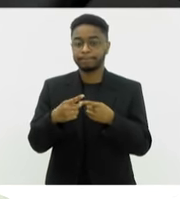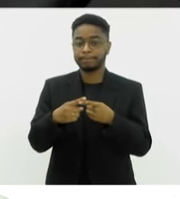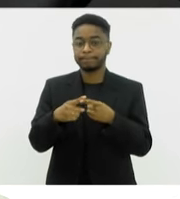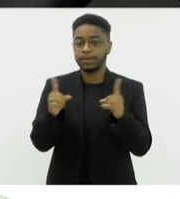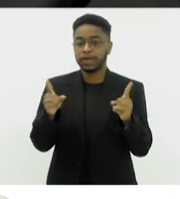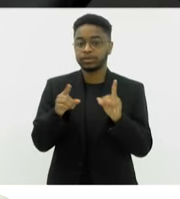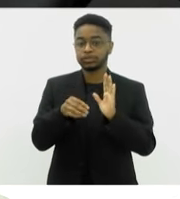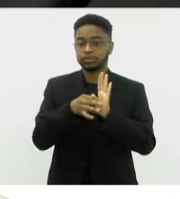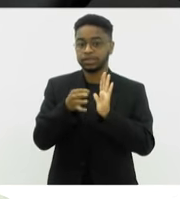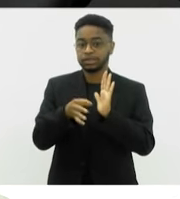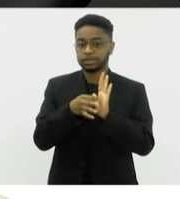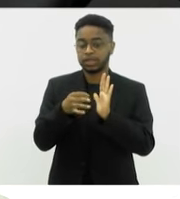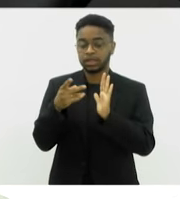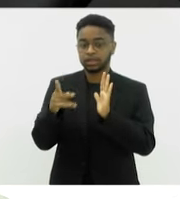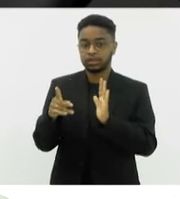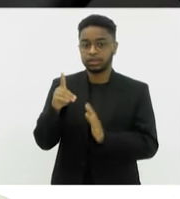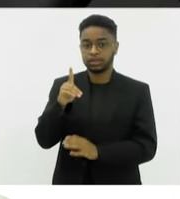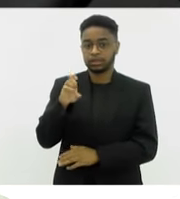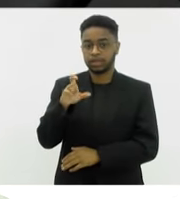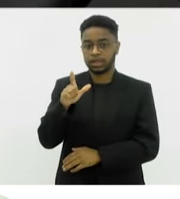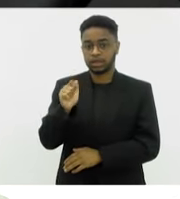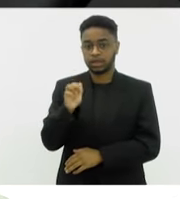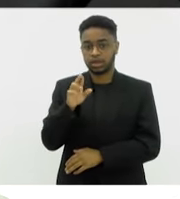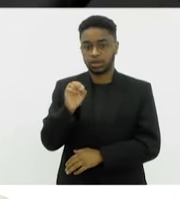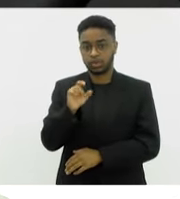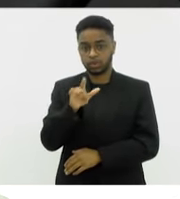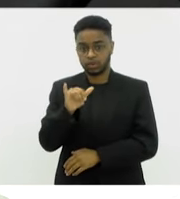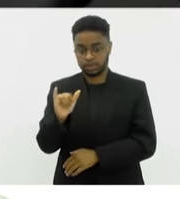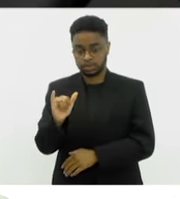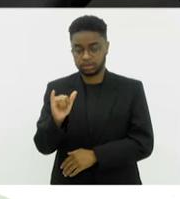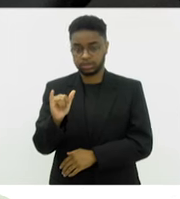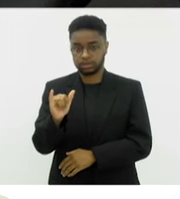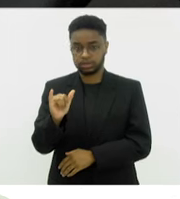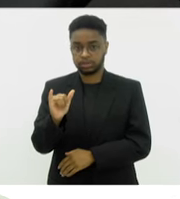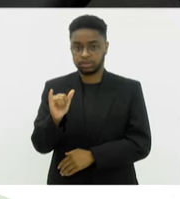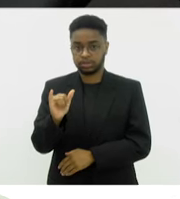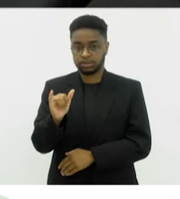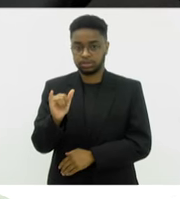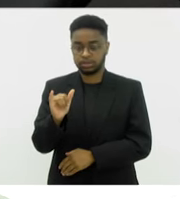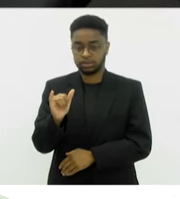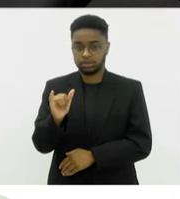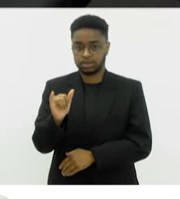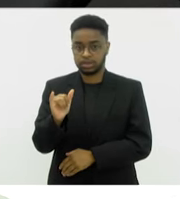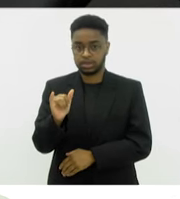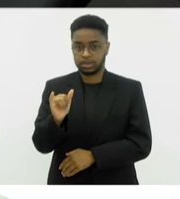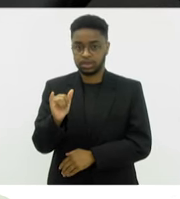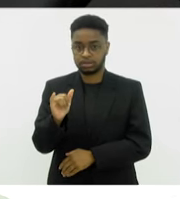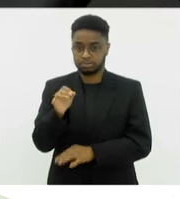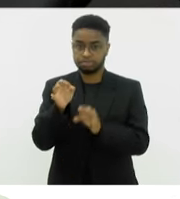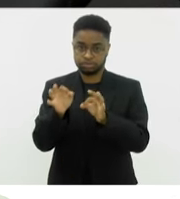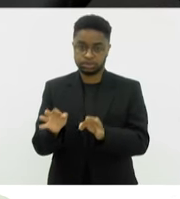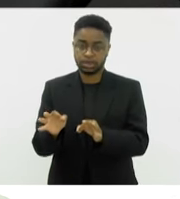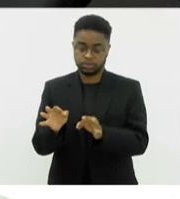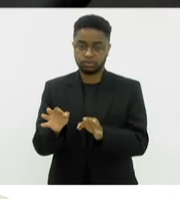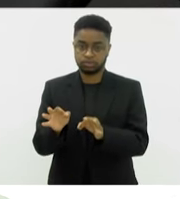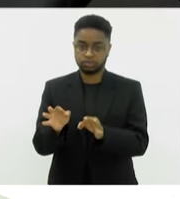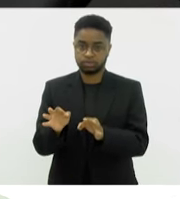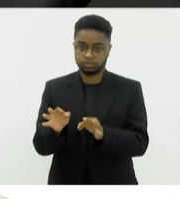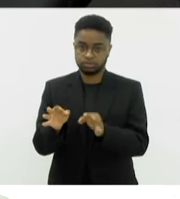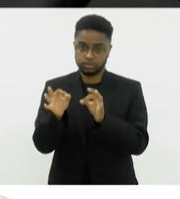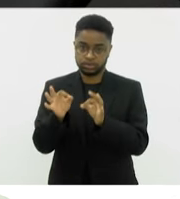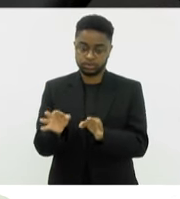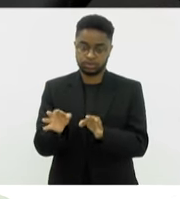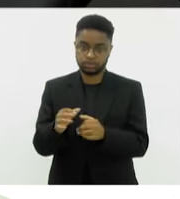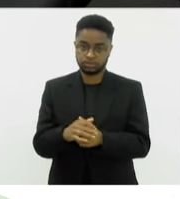do Guilherme de Larori, do deputado Guilherme de Larori, ele está correto. Está